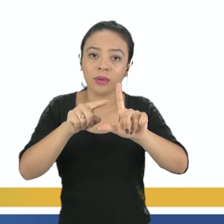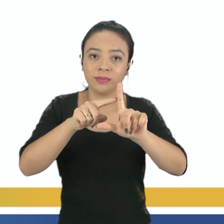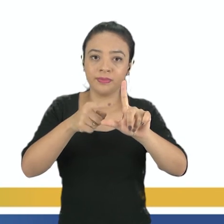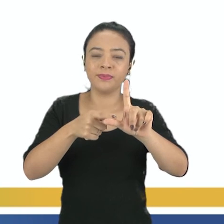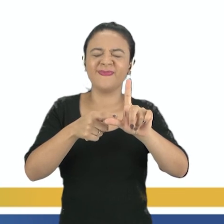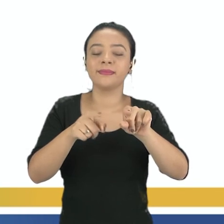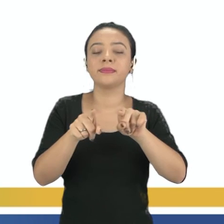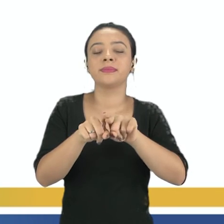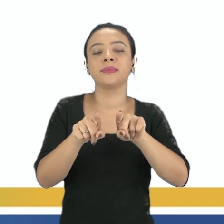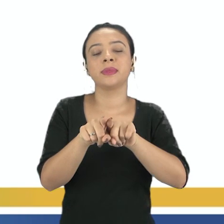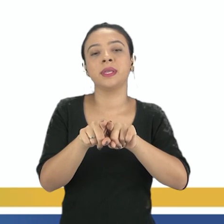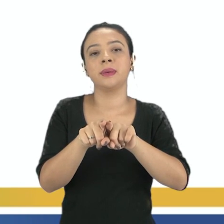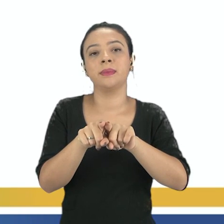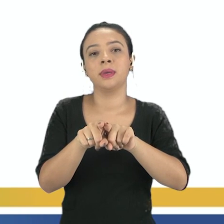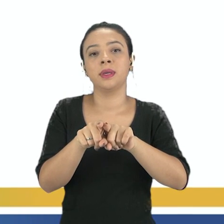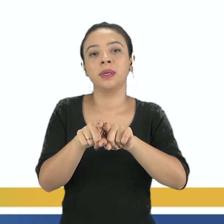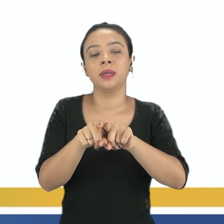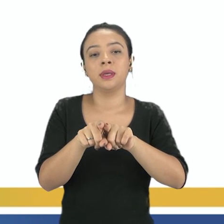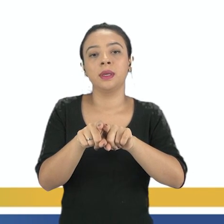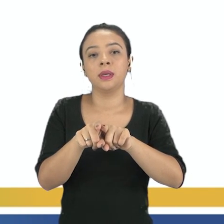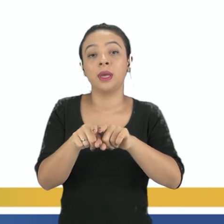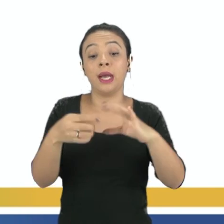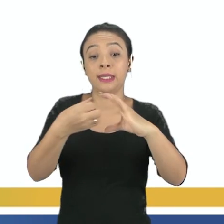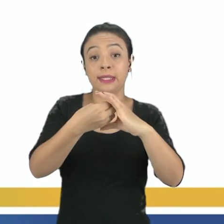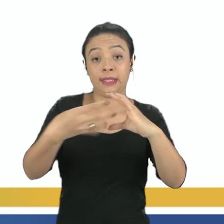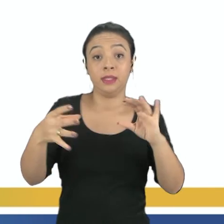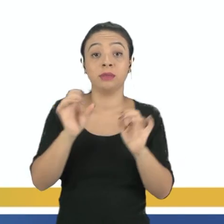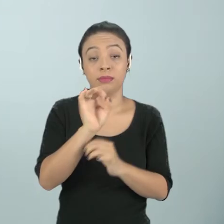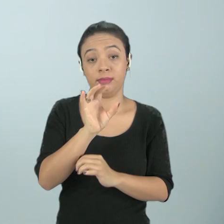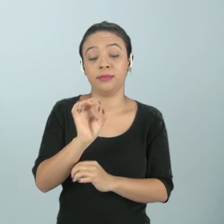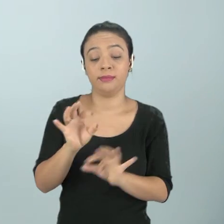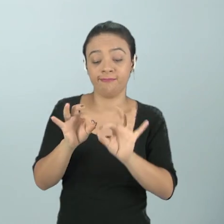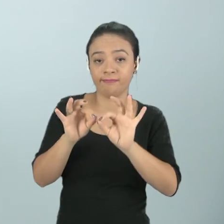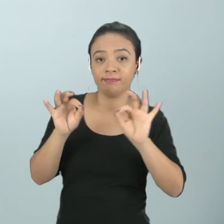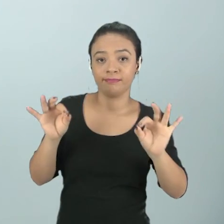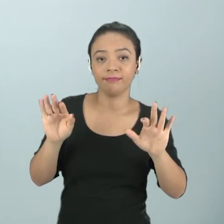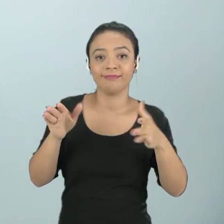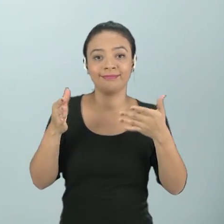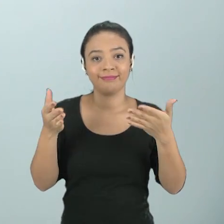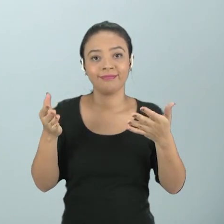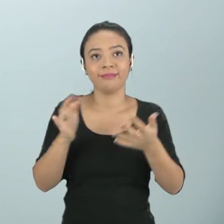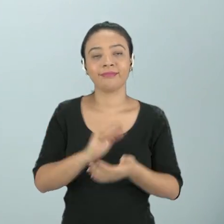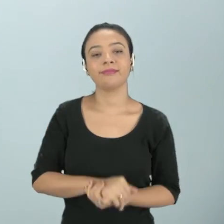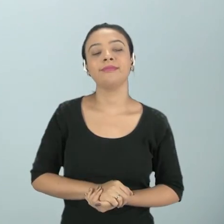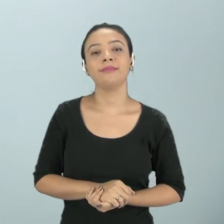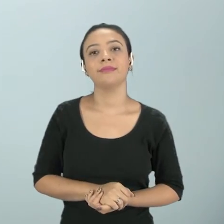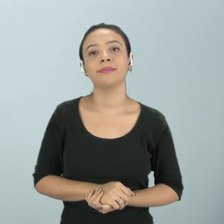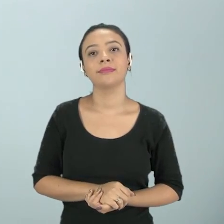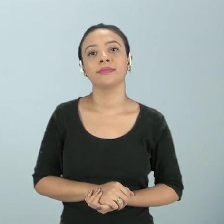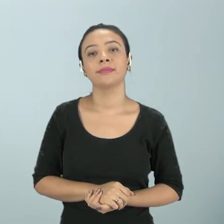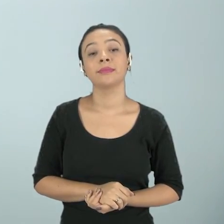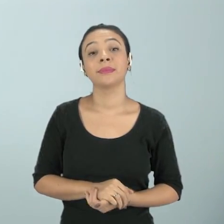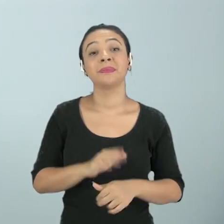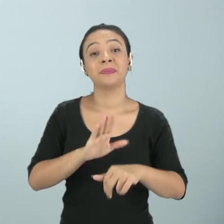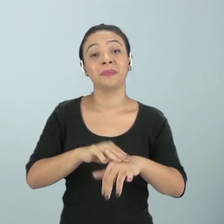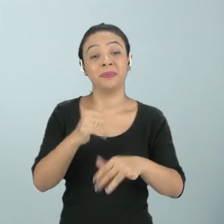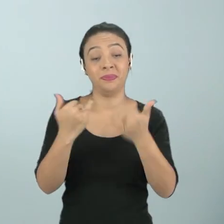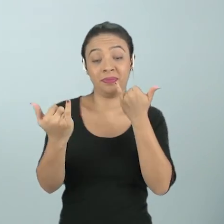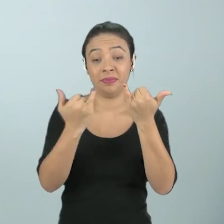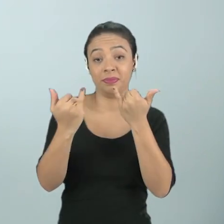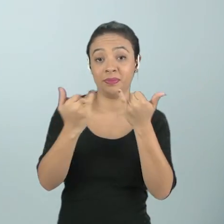assim como sobre as suas respectivas classificações bom então para mais